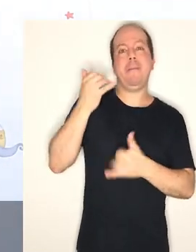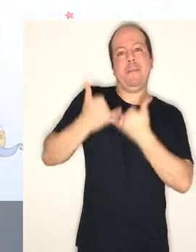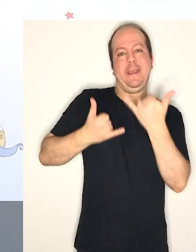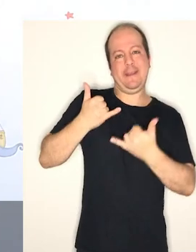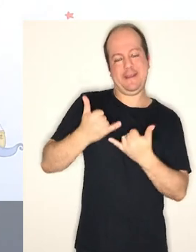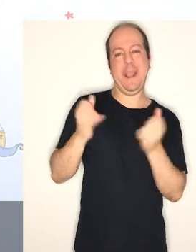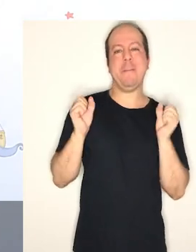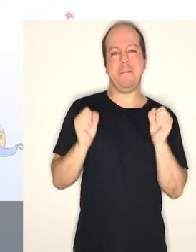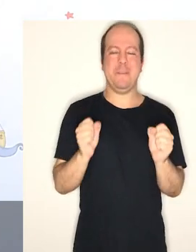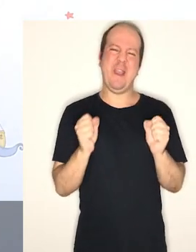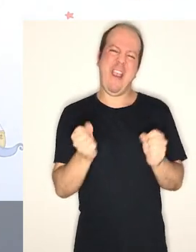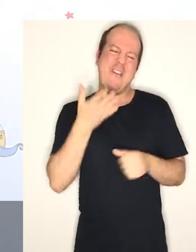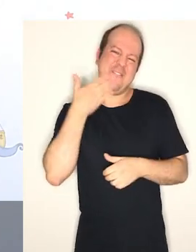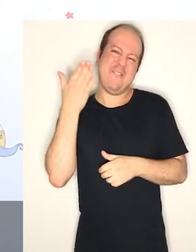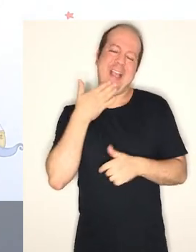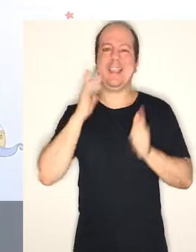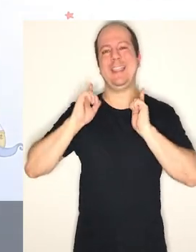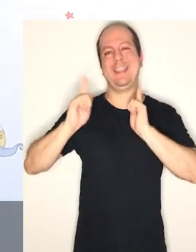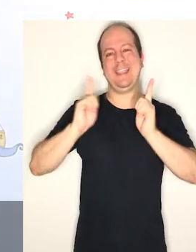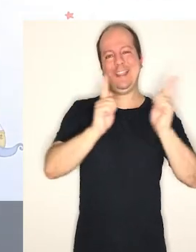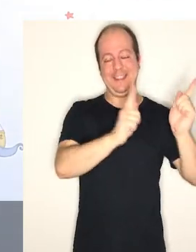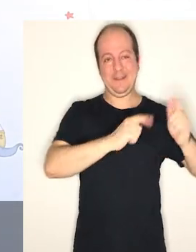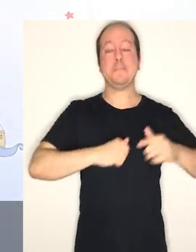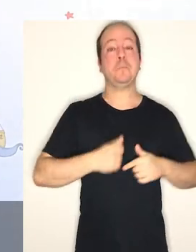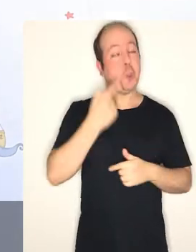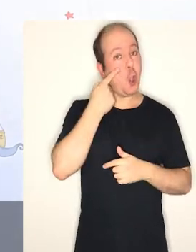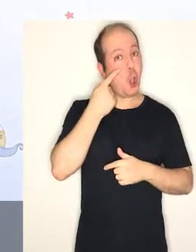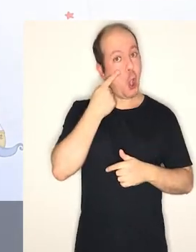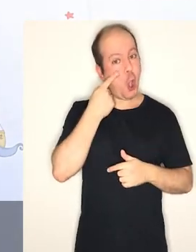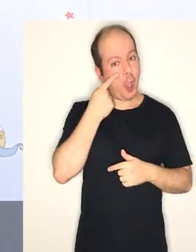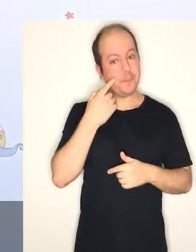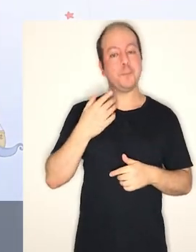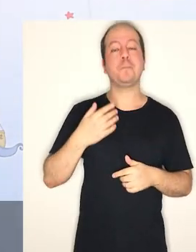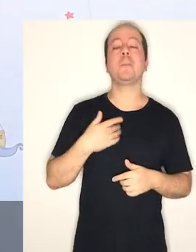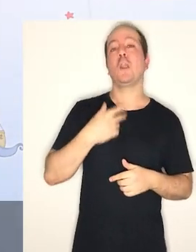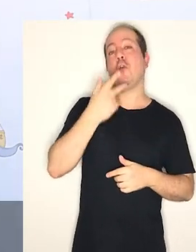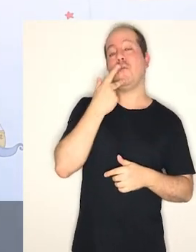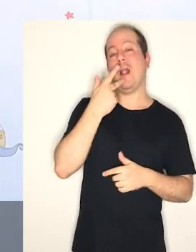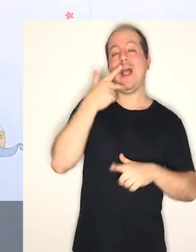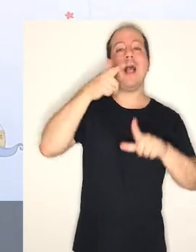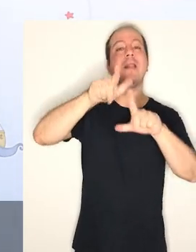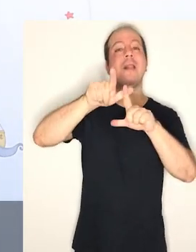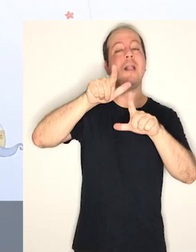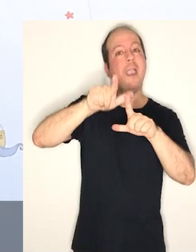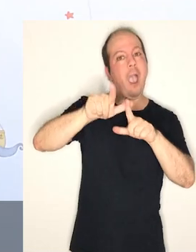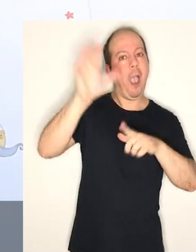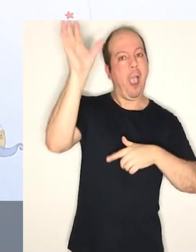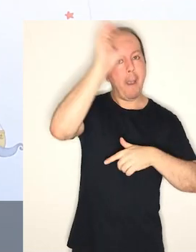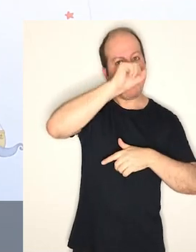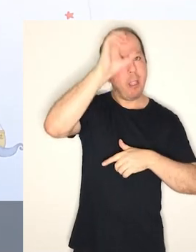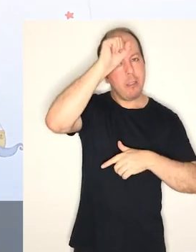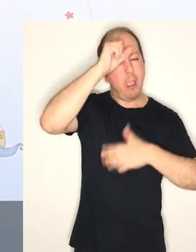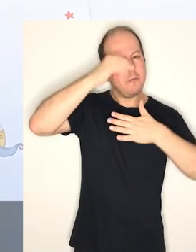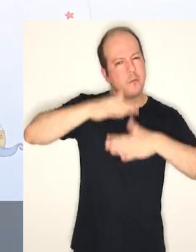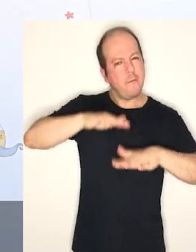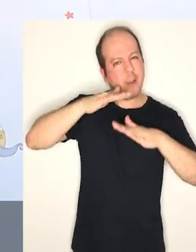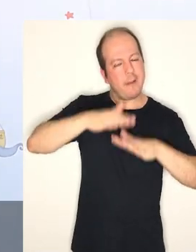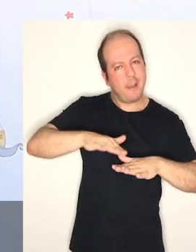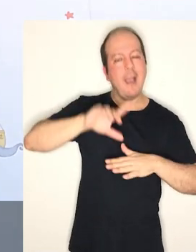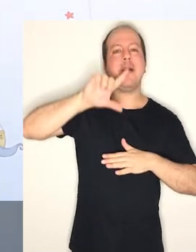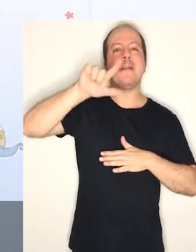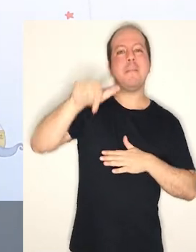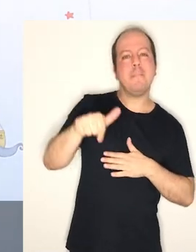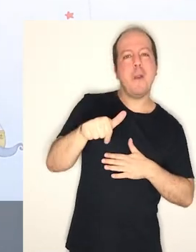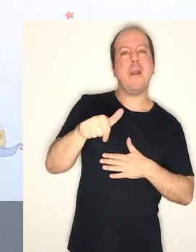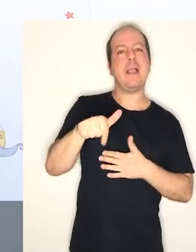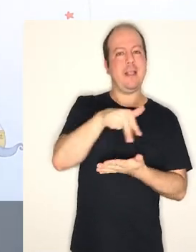para brincadeira. E assim fica muito divertido. Quer ver? Vou falar a letra pra gente ir aprendendo devagar. Depois